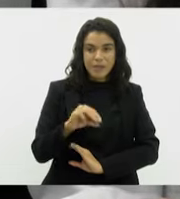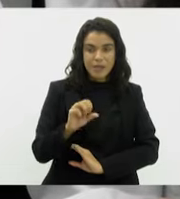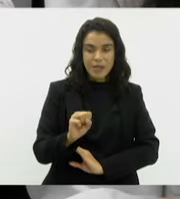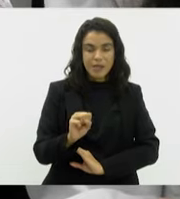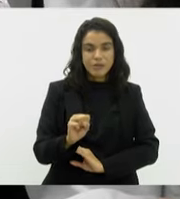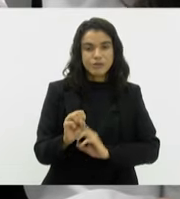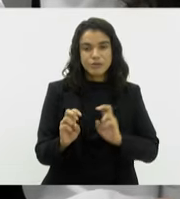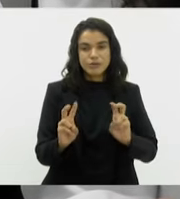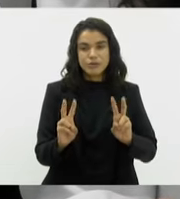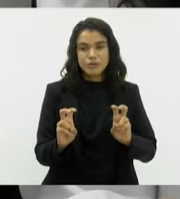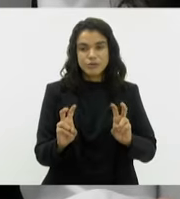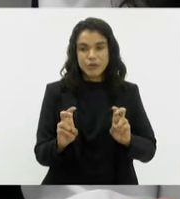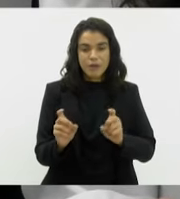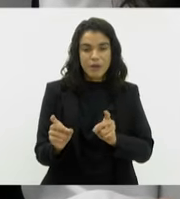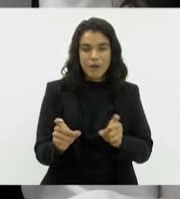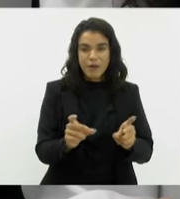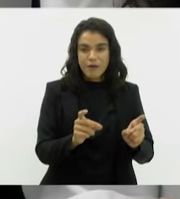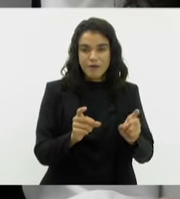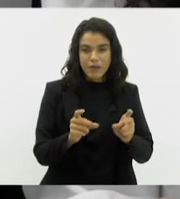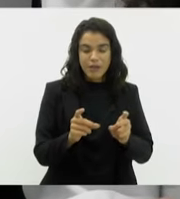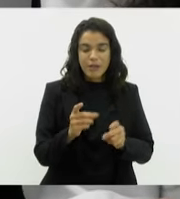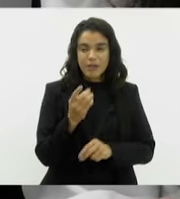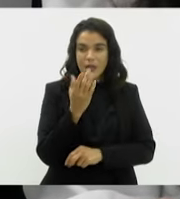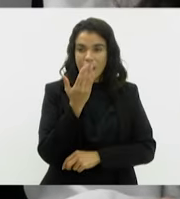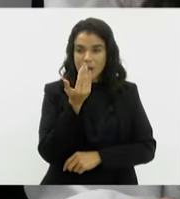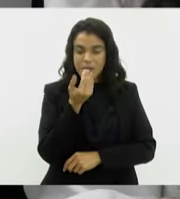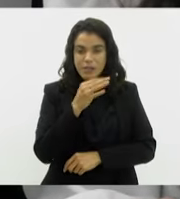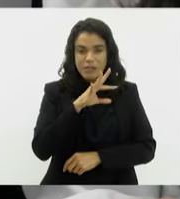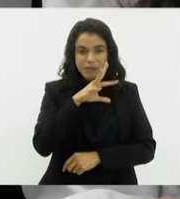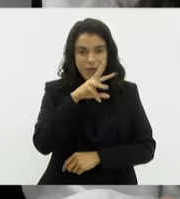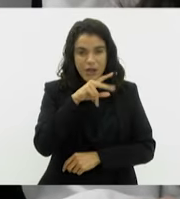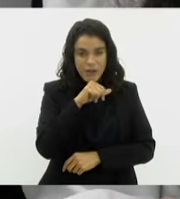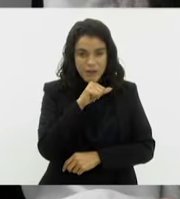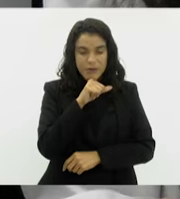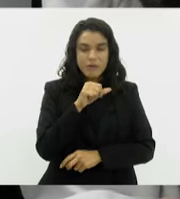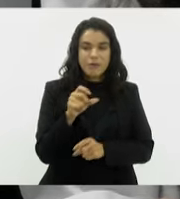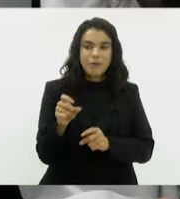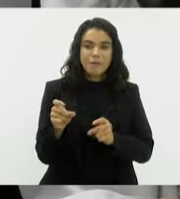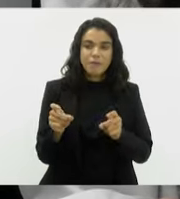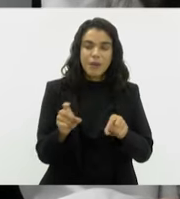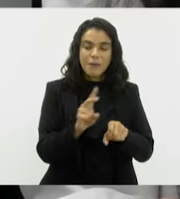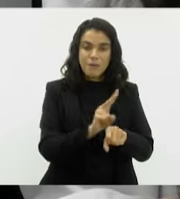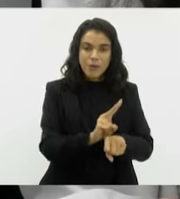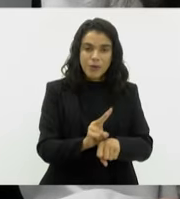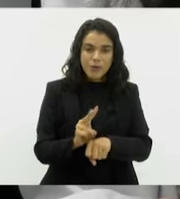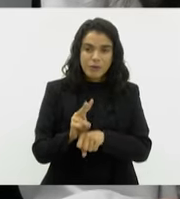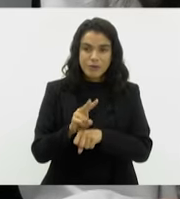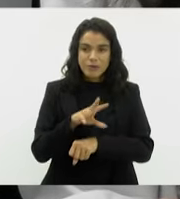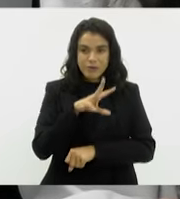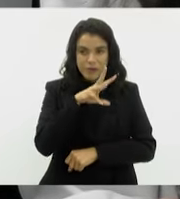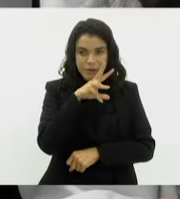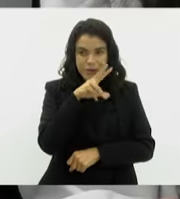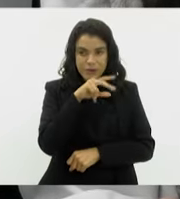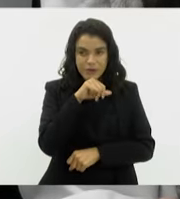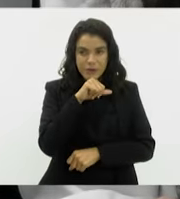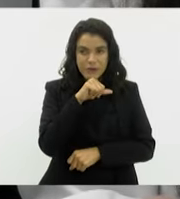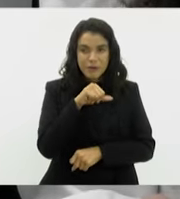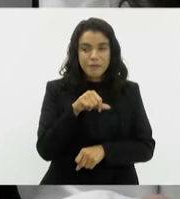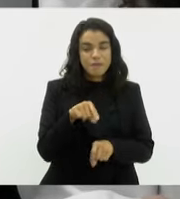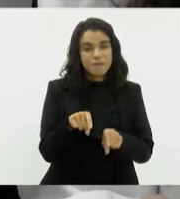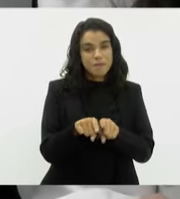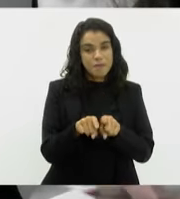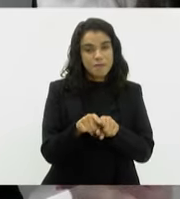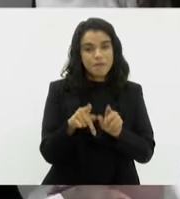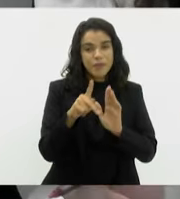sobre a venda de ração tipo PET para ONGs de proteção animal e protetores dos animais. Inclusive, esse PL